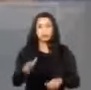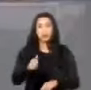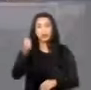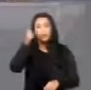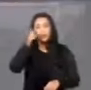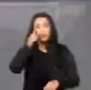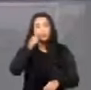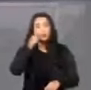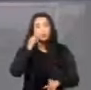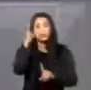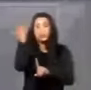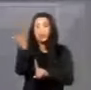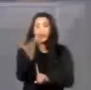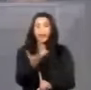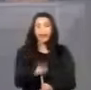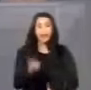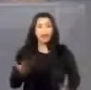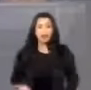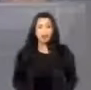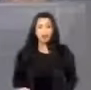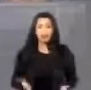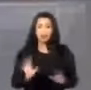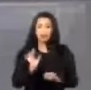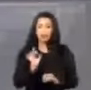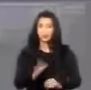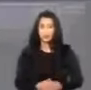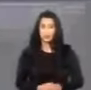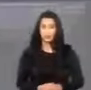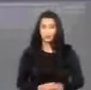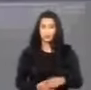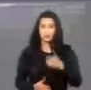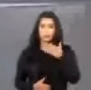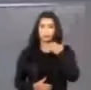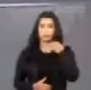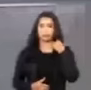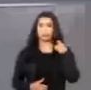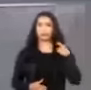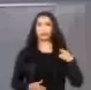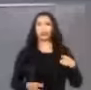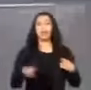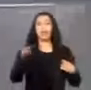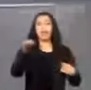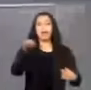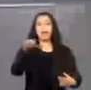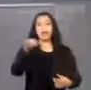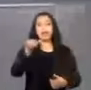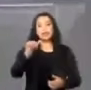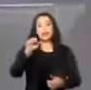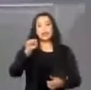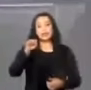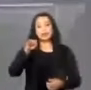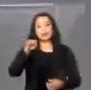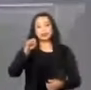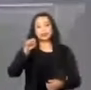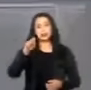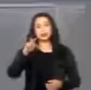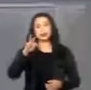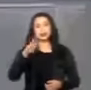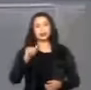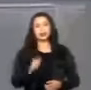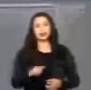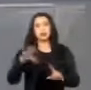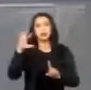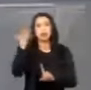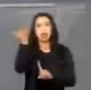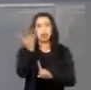martim nefasta é por si só não afasta mas não é nova o nazistas usavam de morte de gerada para falar da